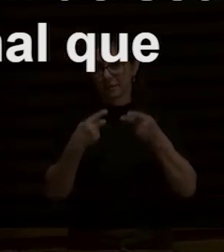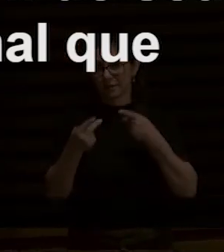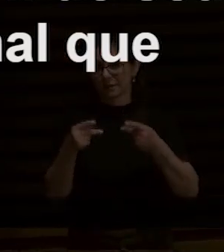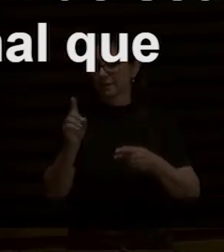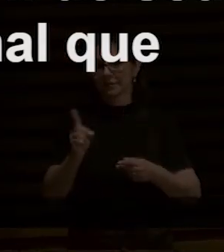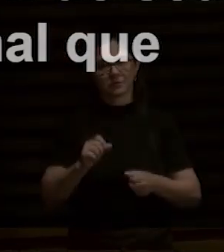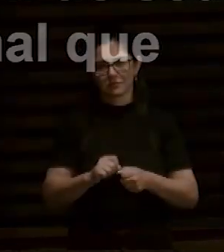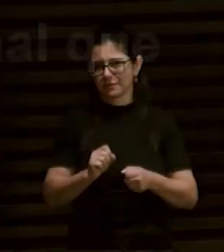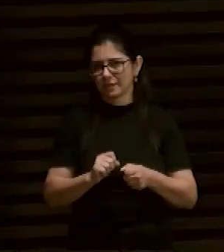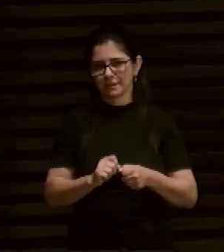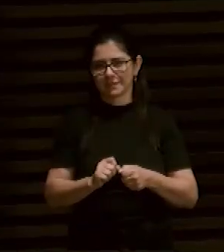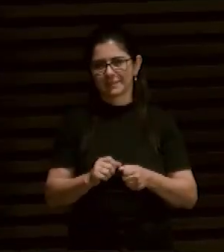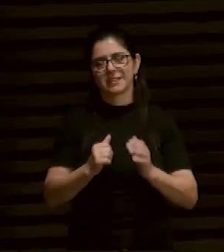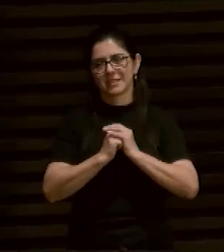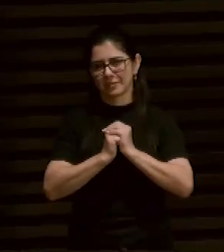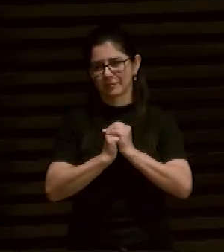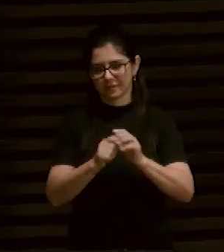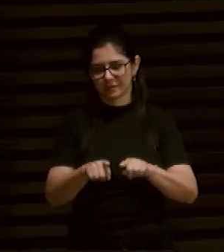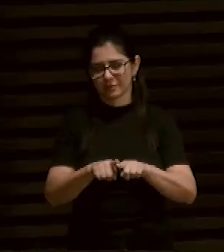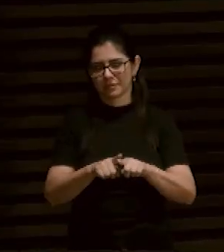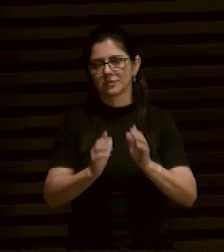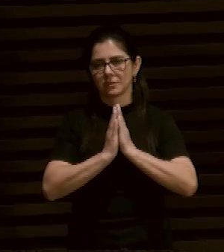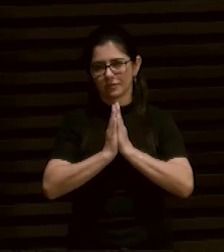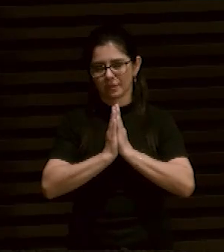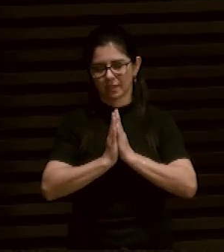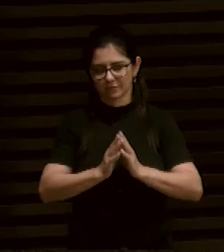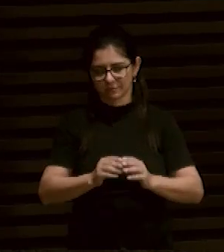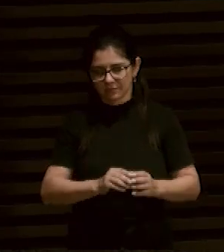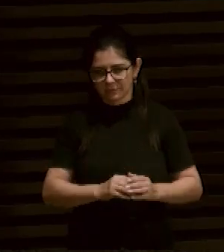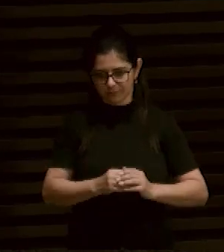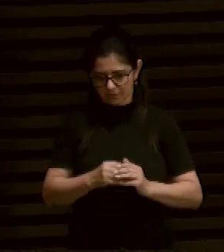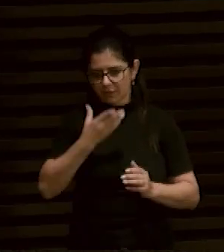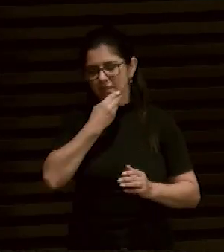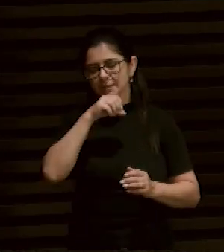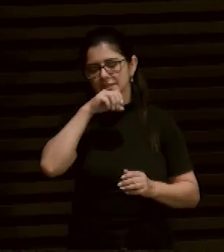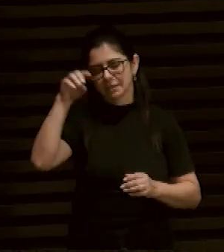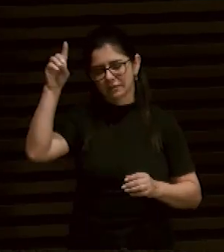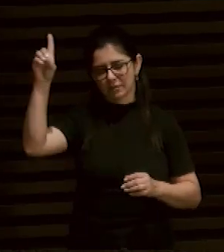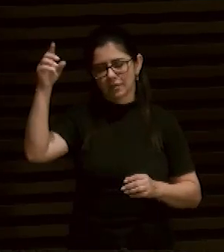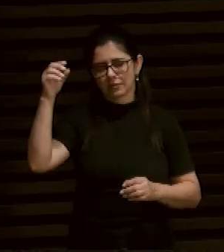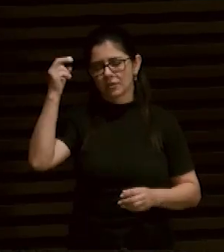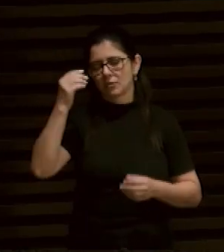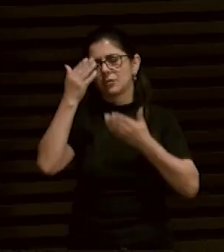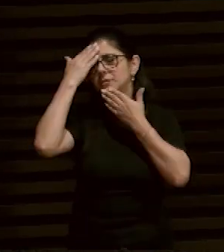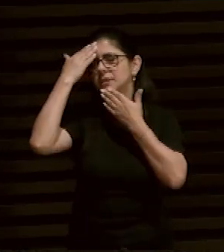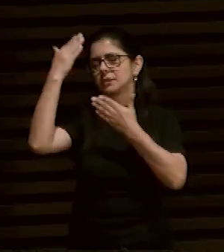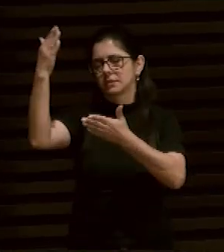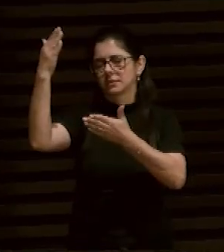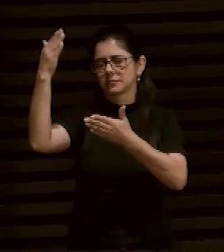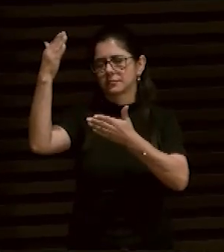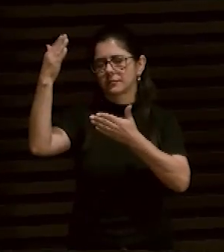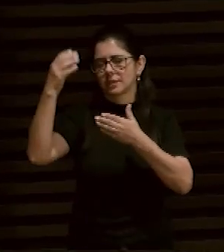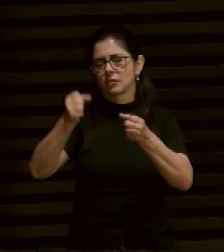fez. Amém, meus irmãos, vamos orar apenas mais uma vez? Ó Senhor, muito obrigado, Pai. Obrigado por podermos